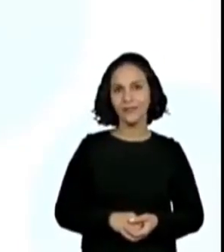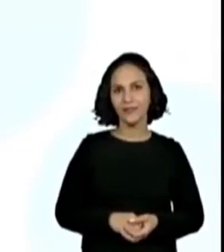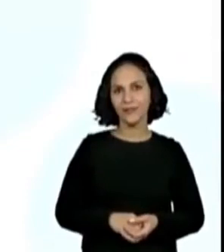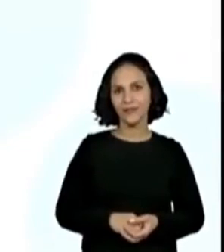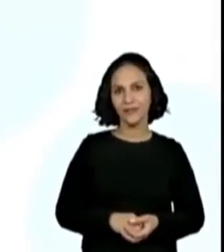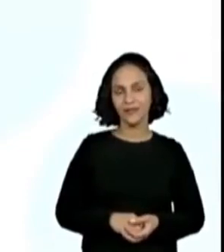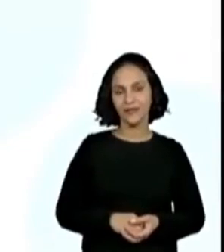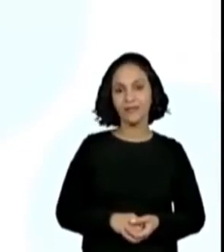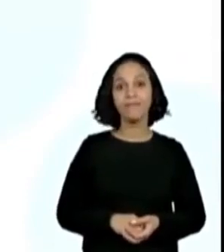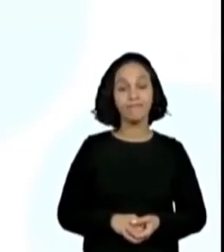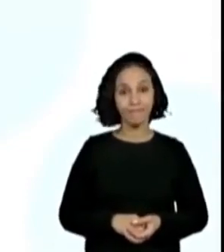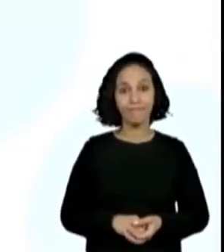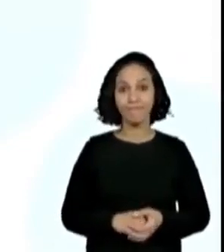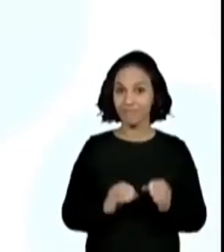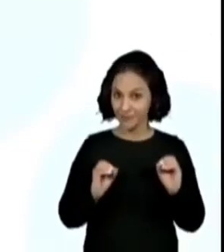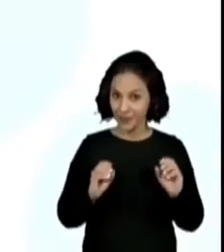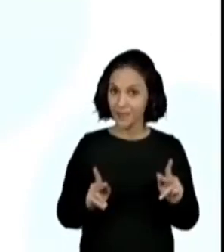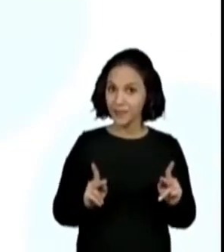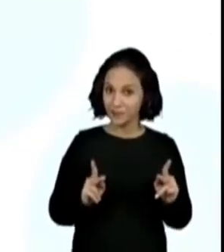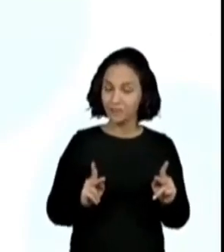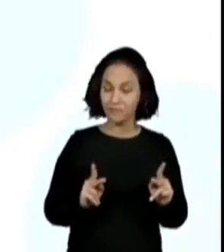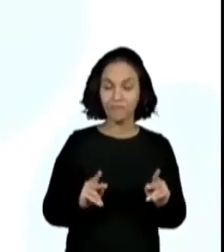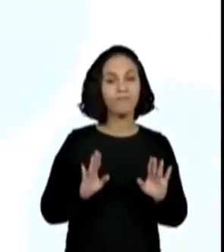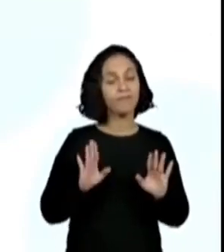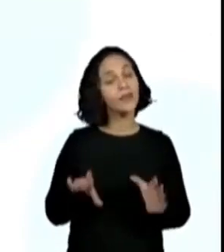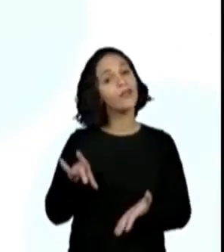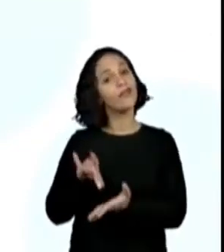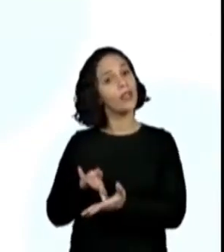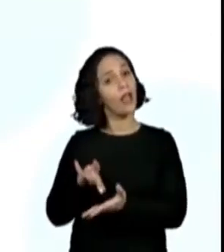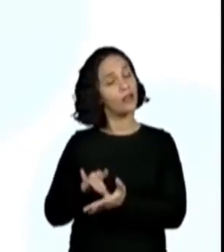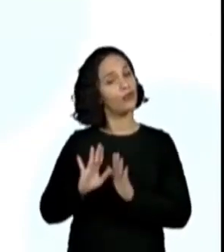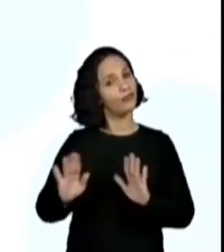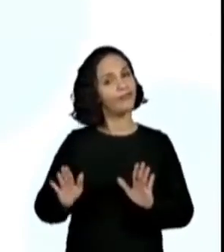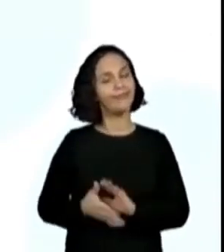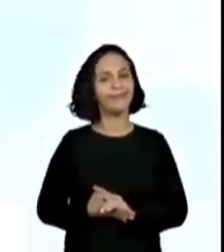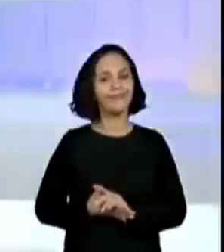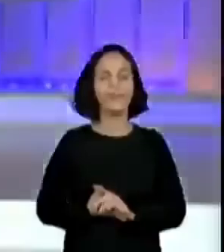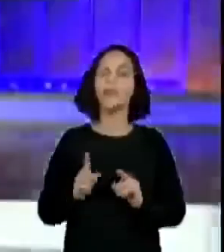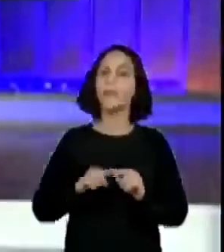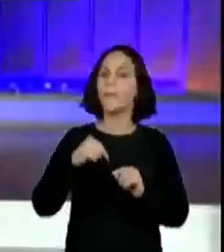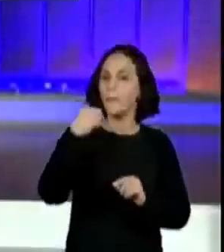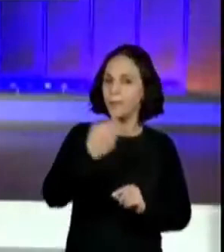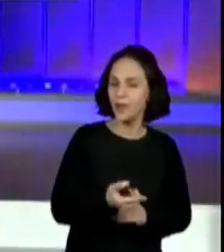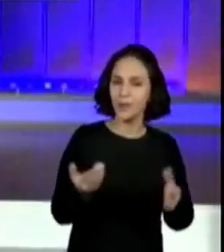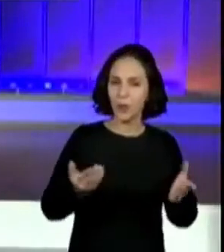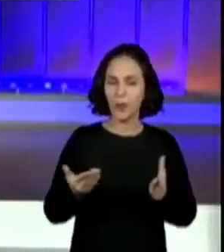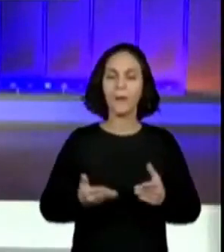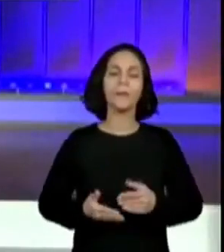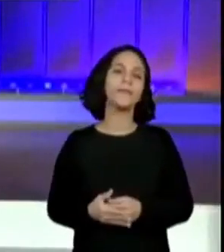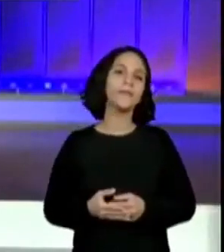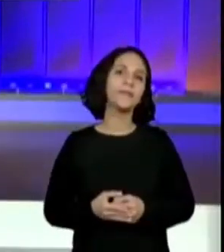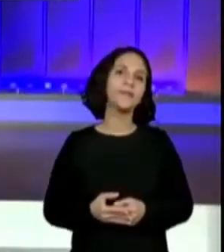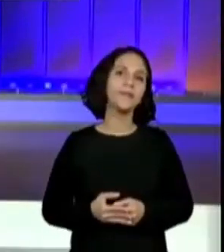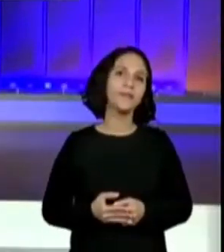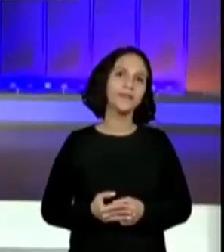verdadeira certo verdadeiras duas sentenças vamos pra próxima tem mais